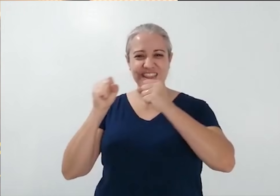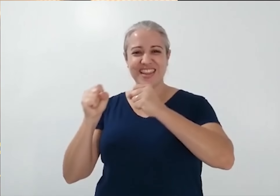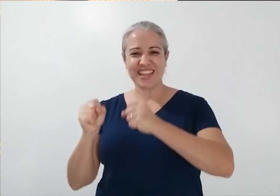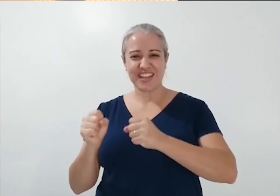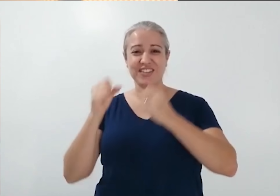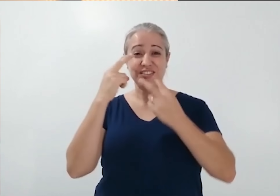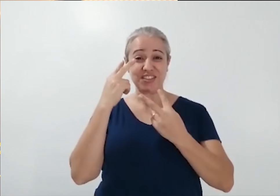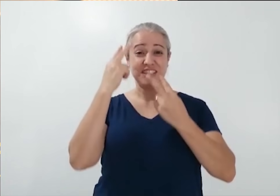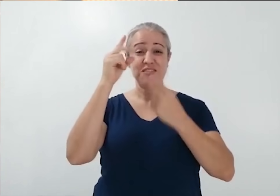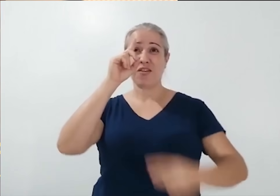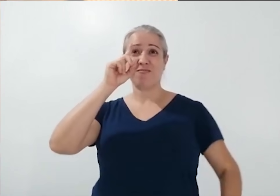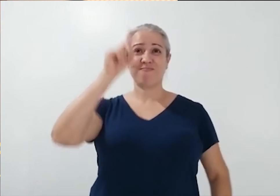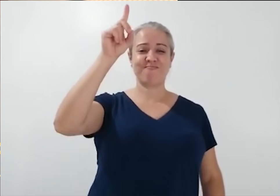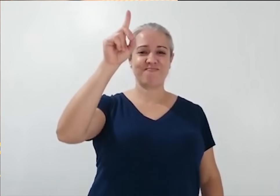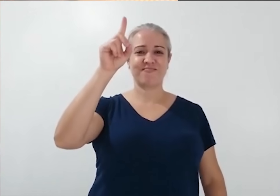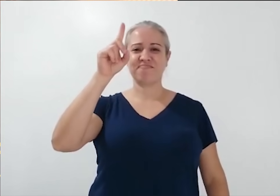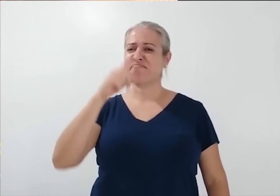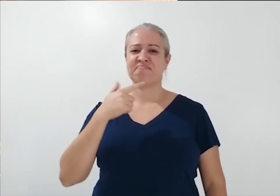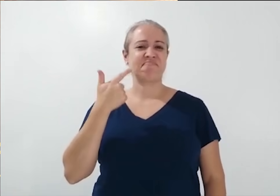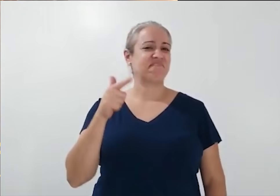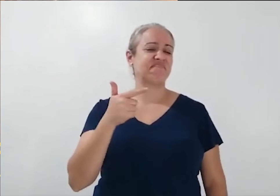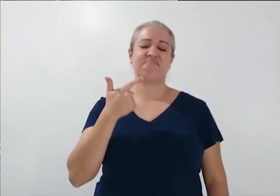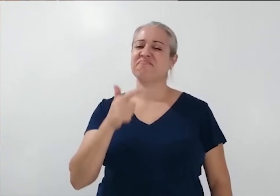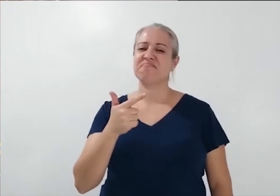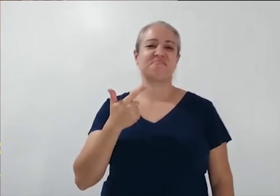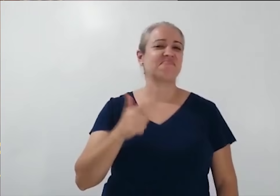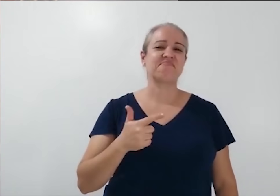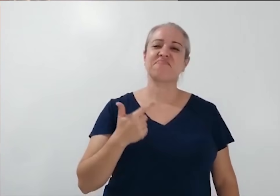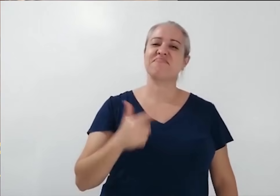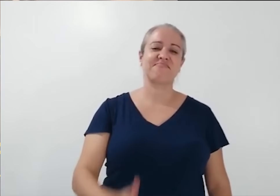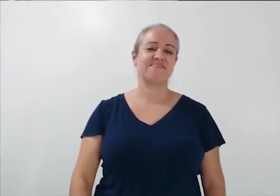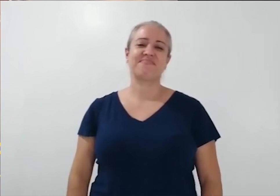Não outro nome tão poderoso.